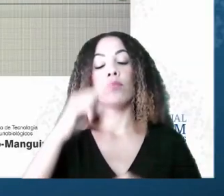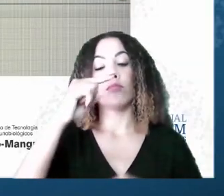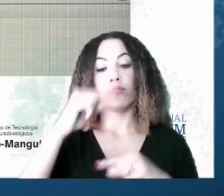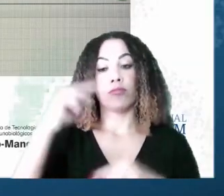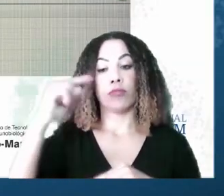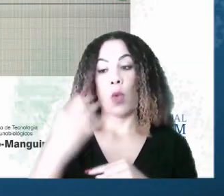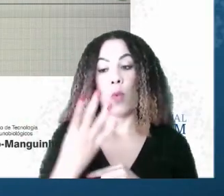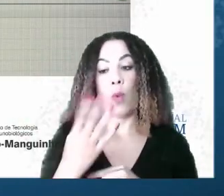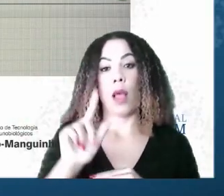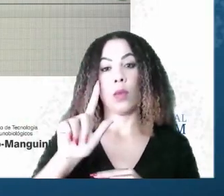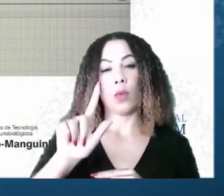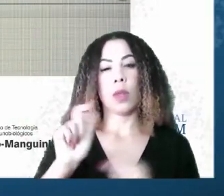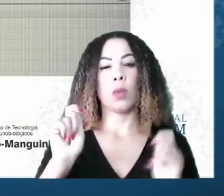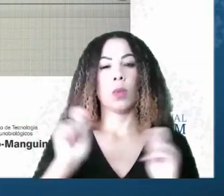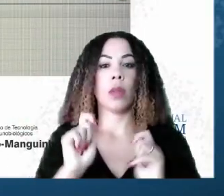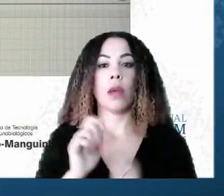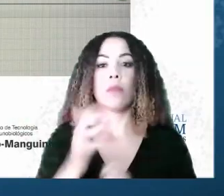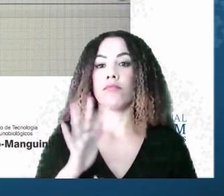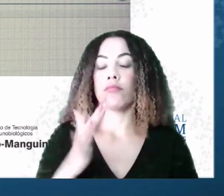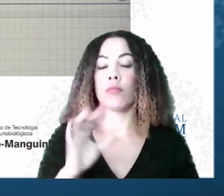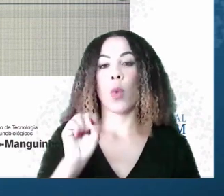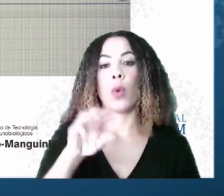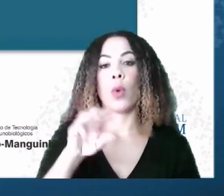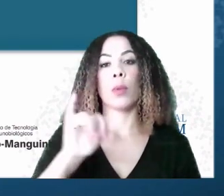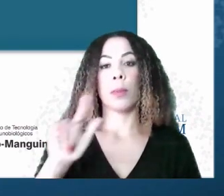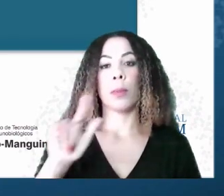daria aproximadamente 8.000 doses.